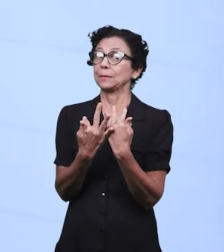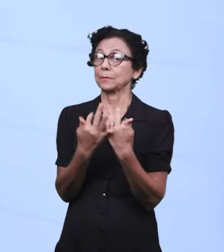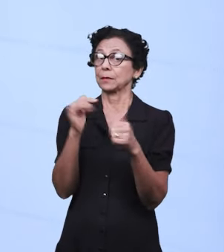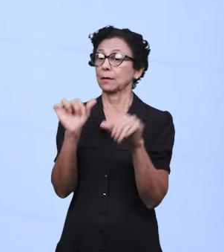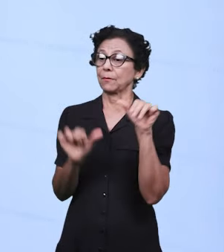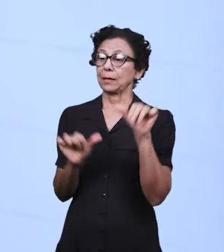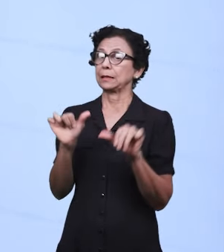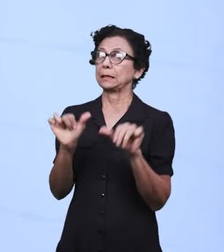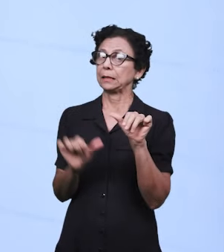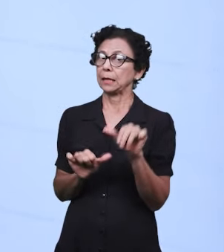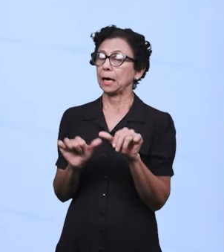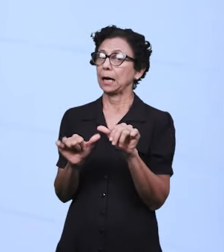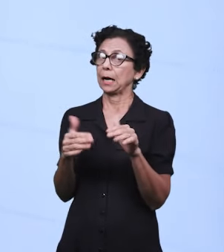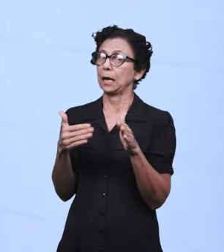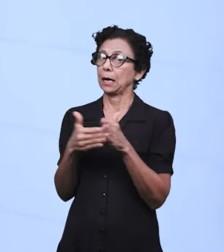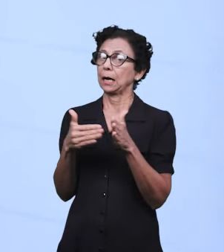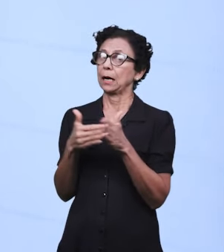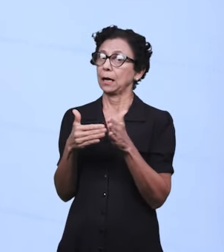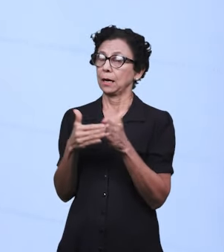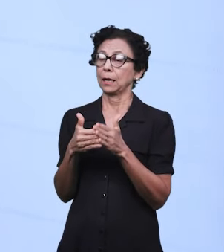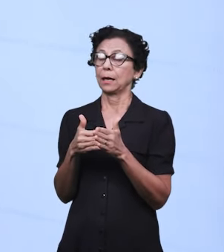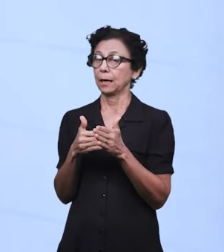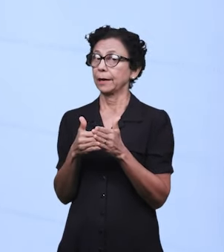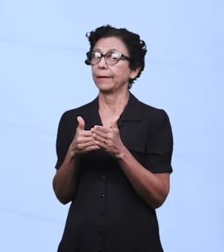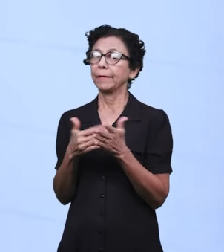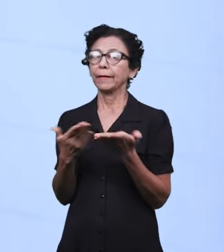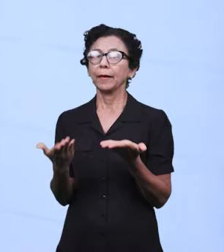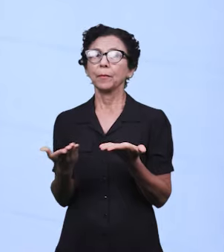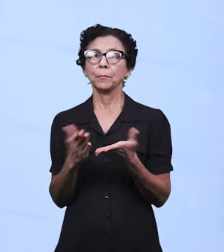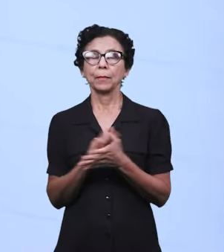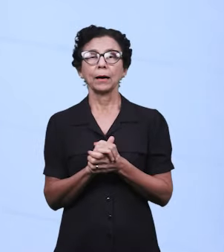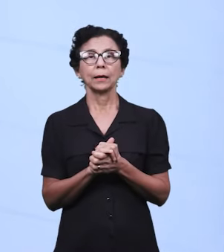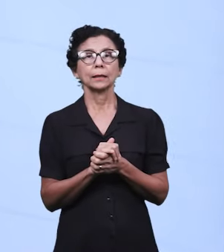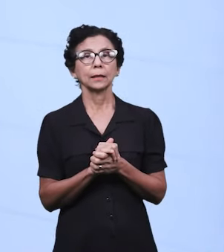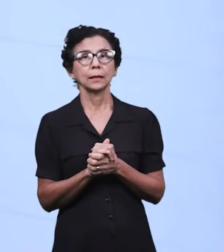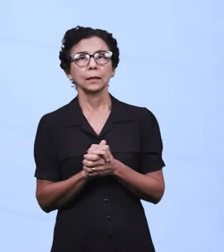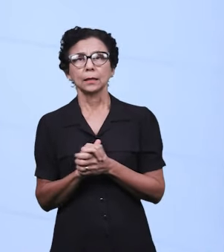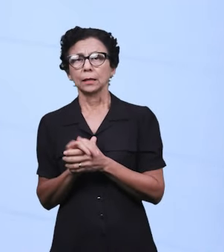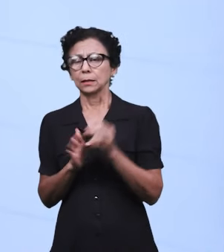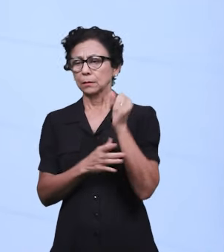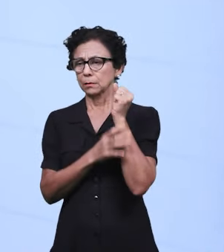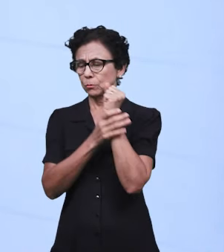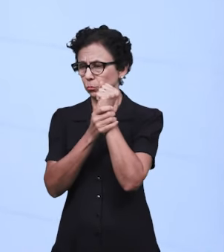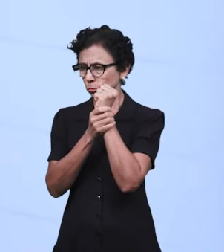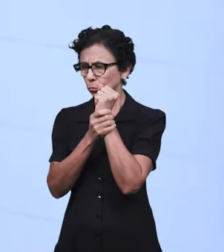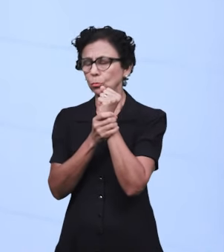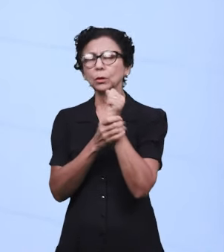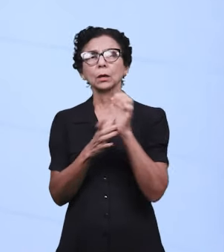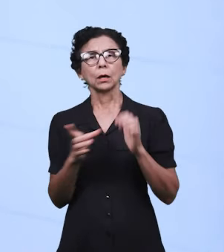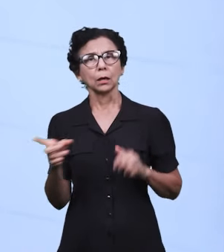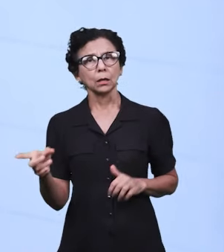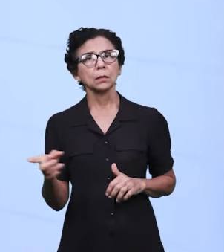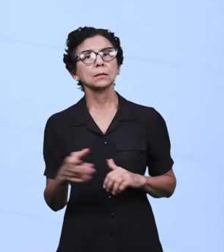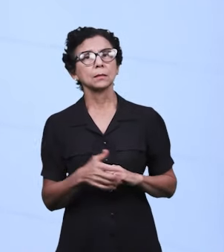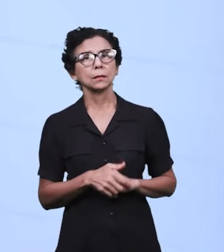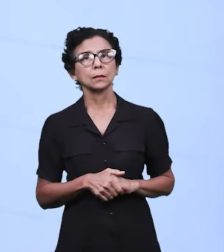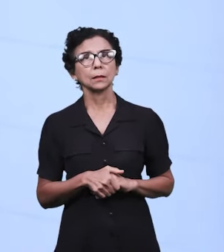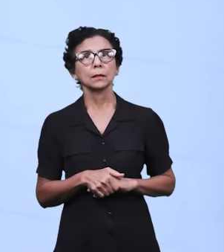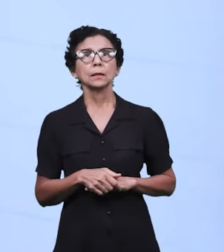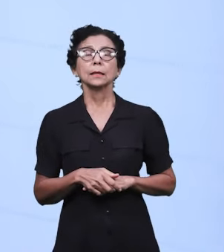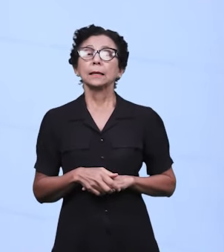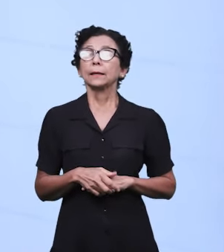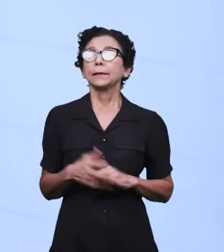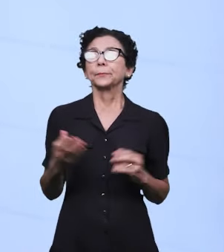cuidado, precisa intervir para que haja a proteção, a segurança desse idoso. E eu vou te pedir licença